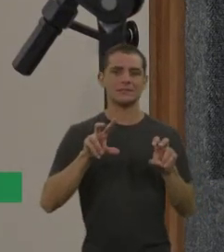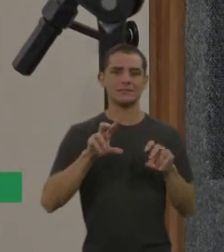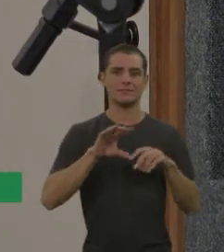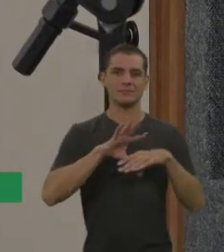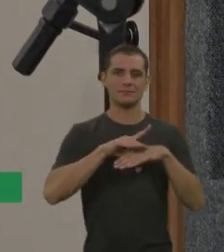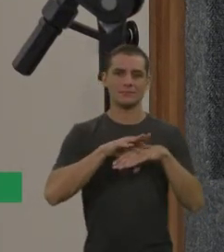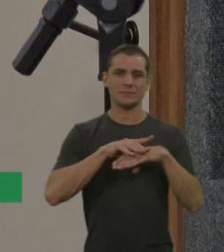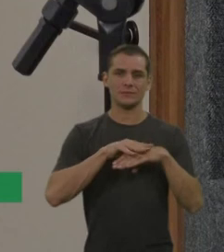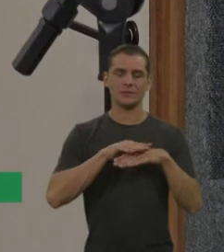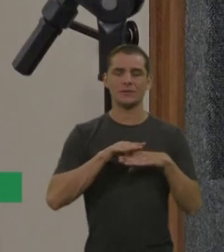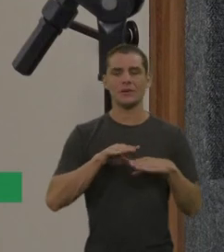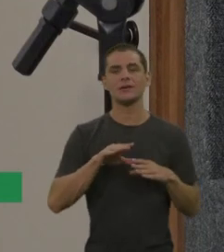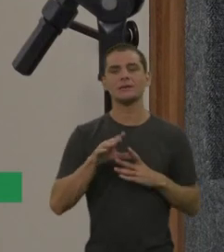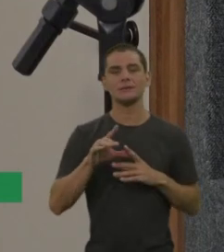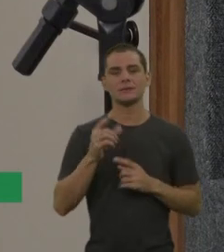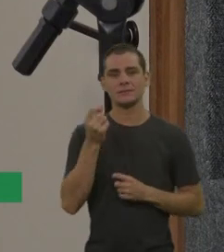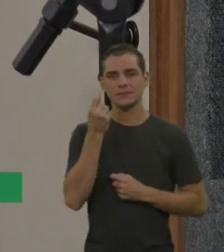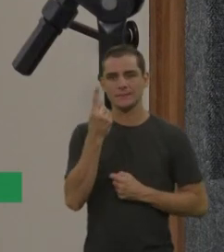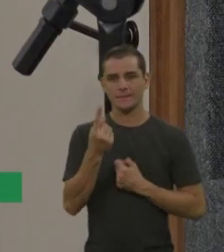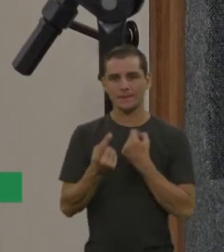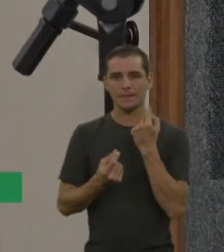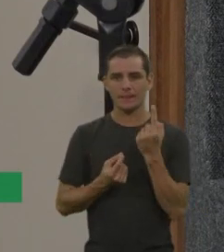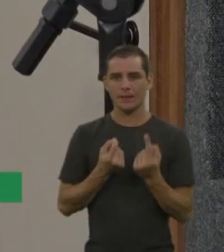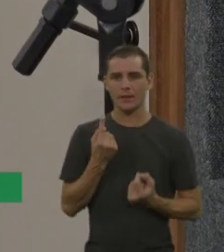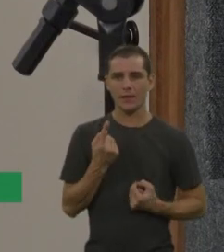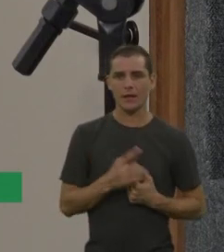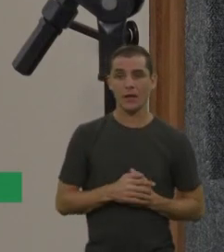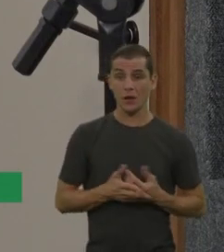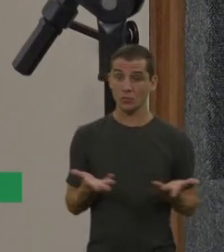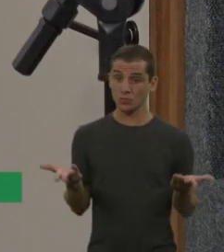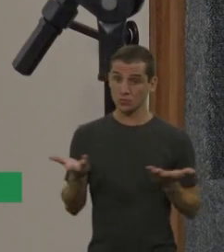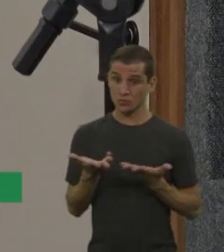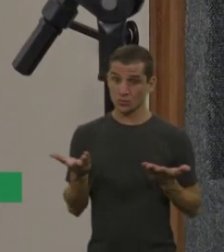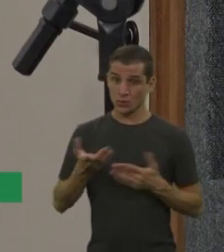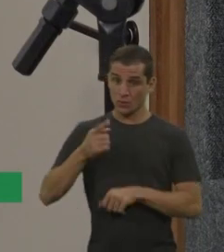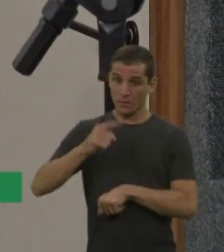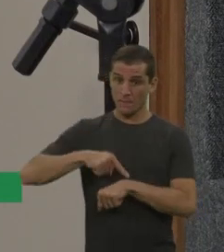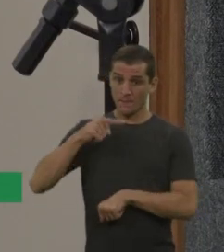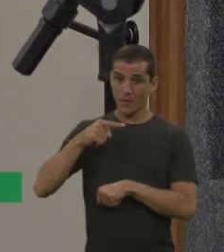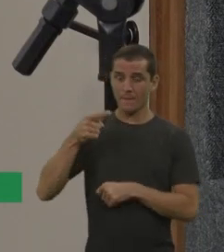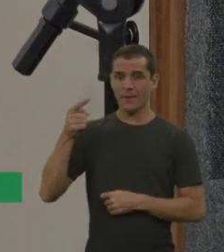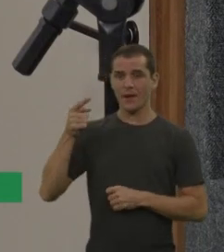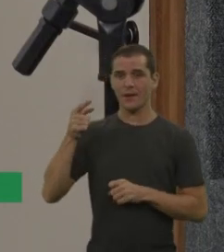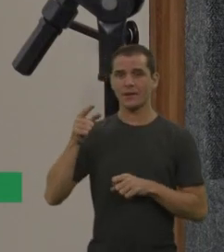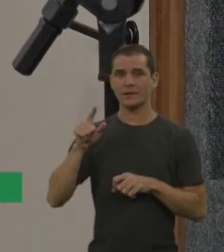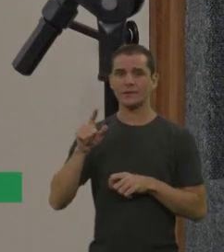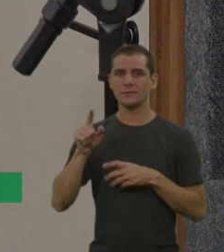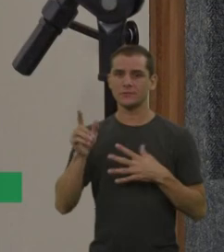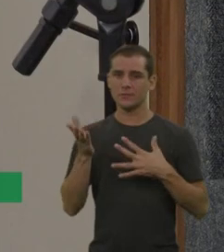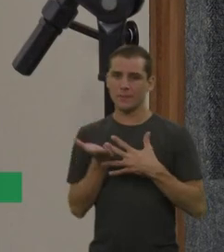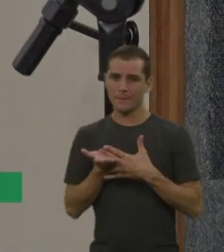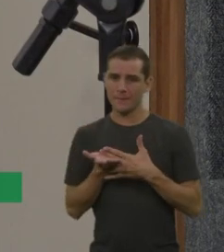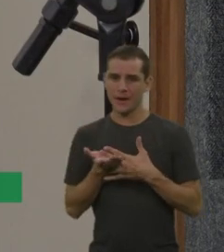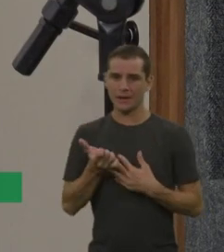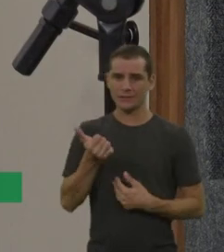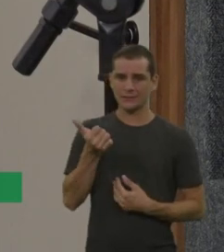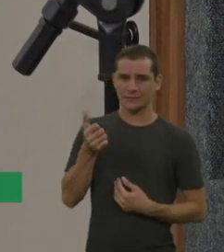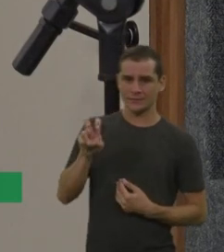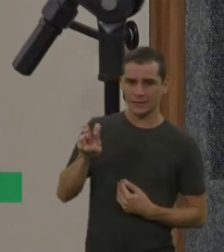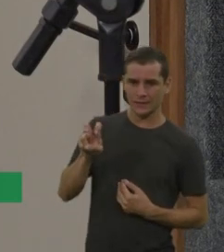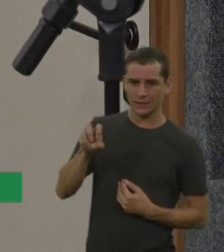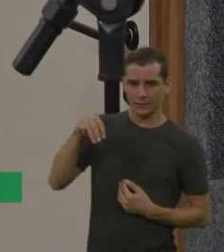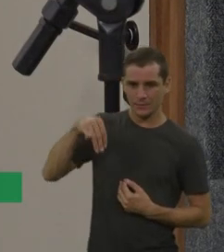Muito bem, senhoras e senhores, nesse momento vamos fazer uma pausa, 15 minutinhos. Tem um café maravilhoso servido